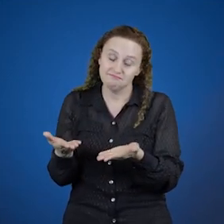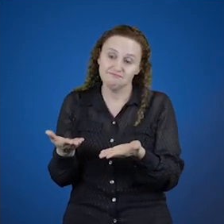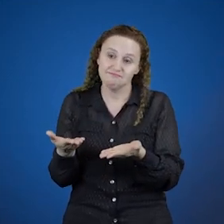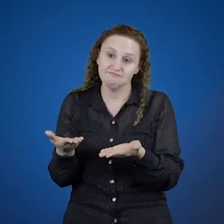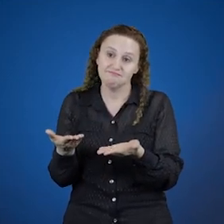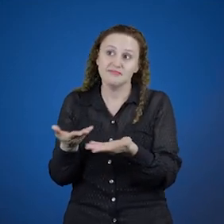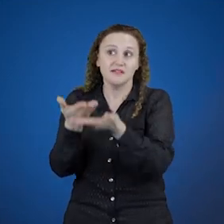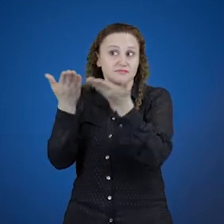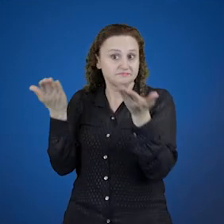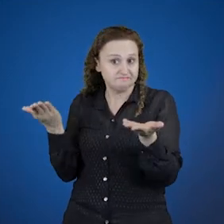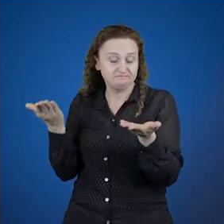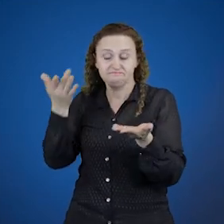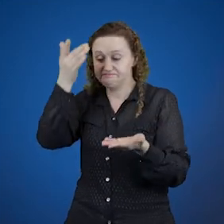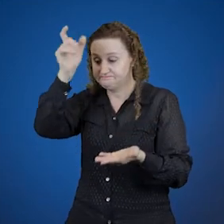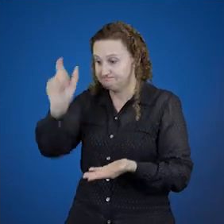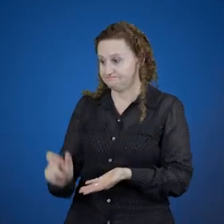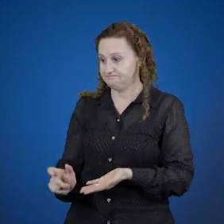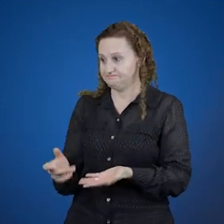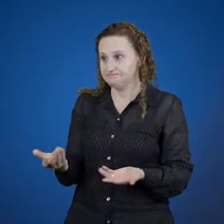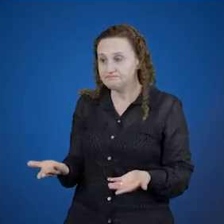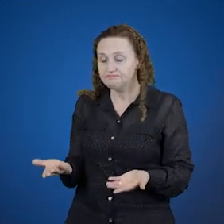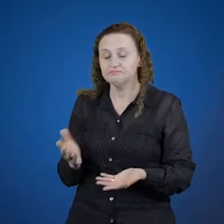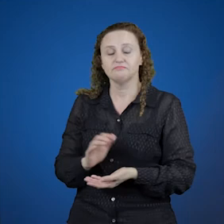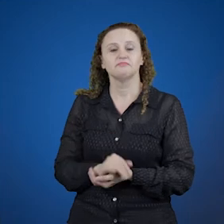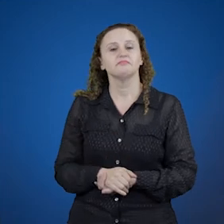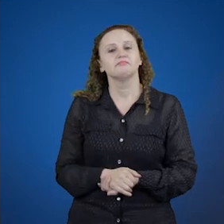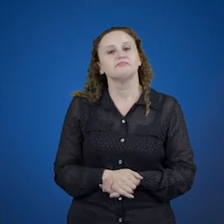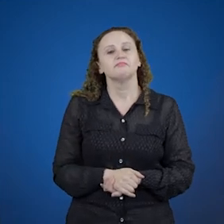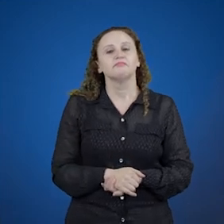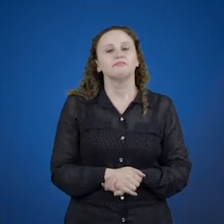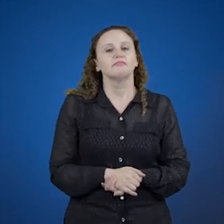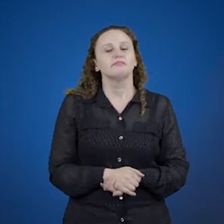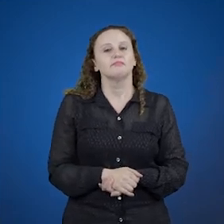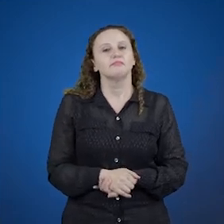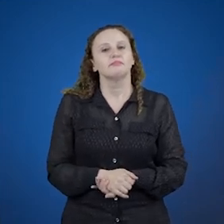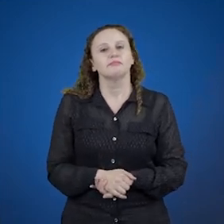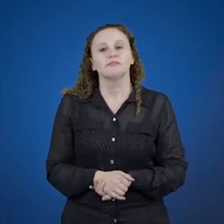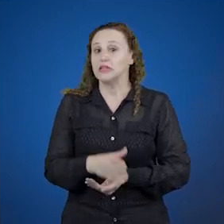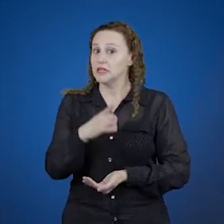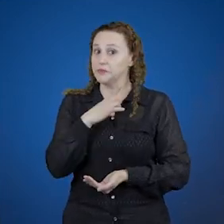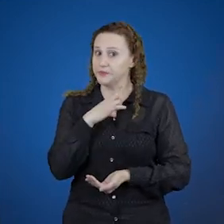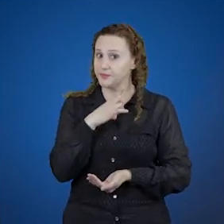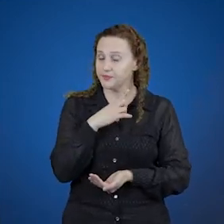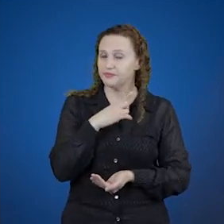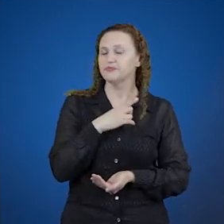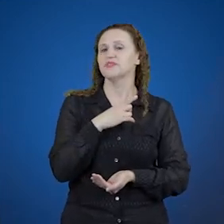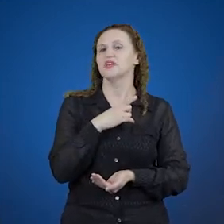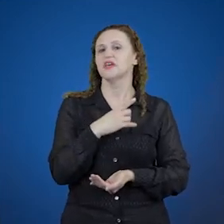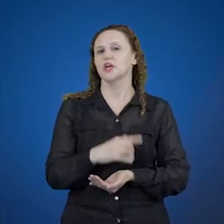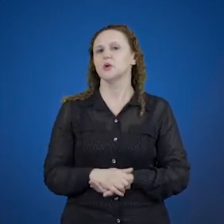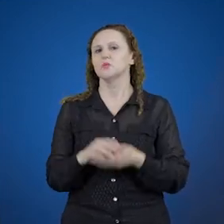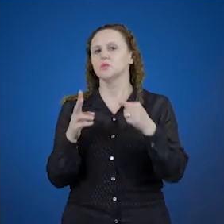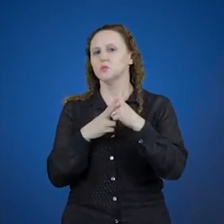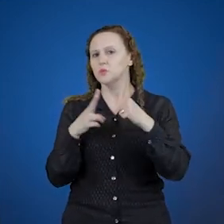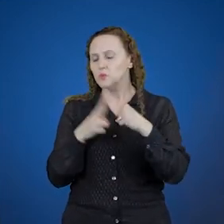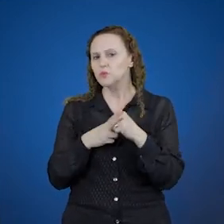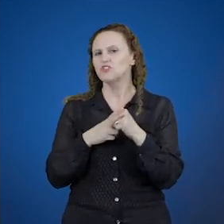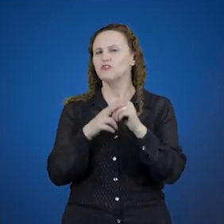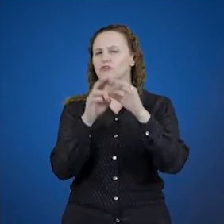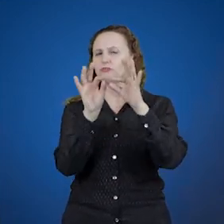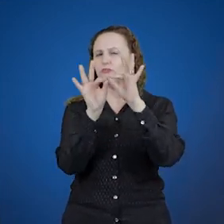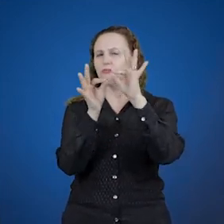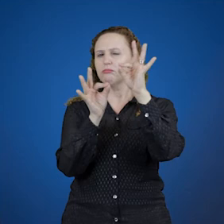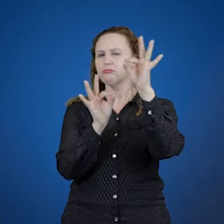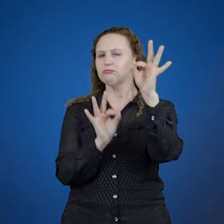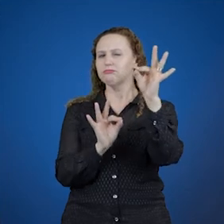alguma coisa para alguém i i nós temos ainda por fim os